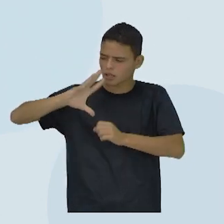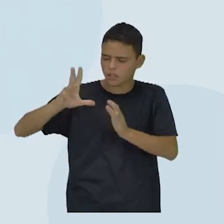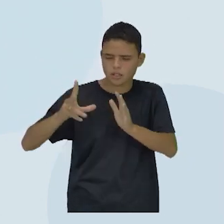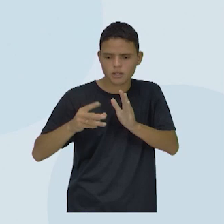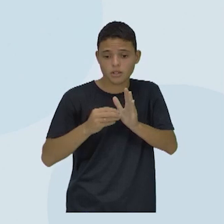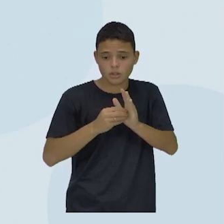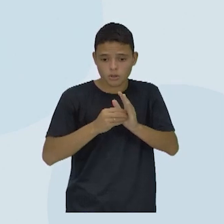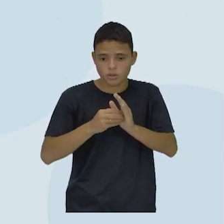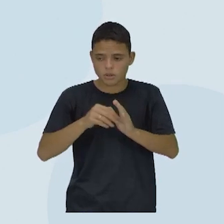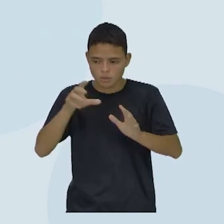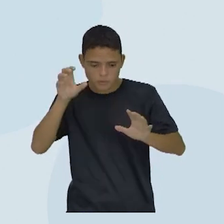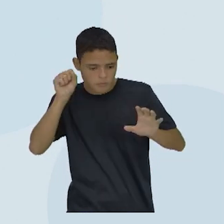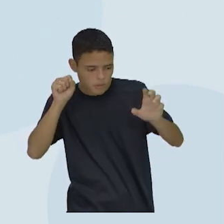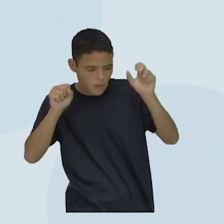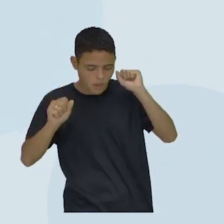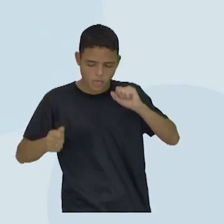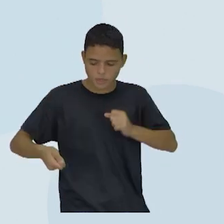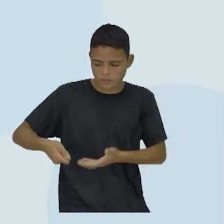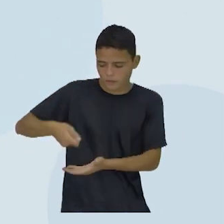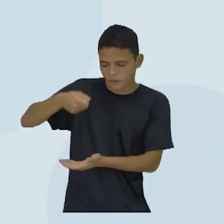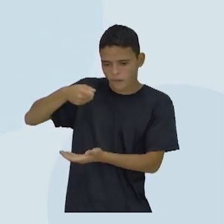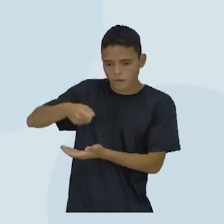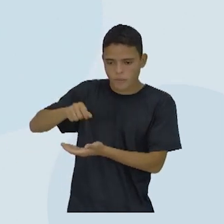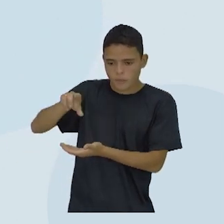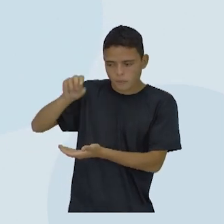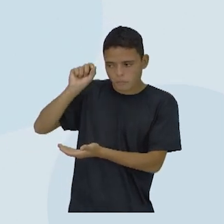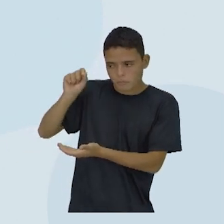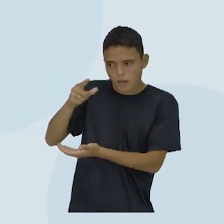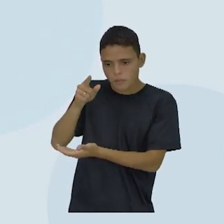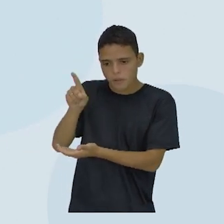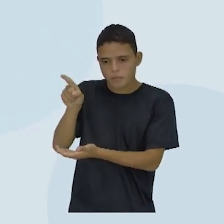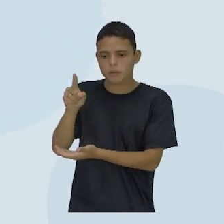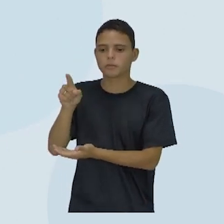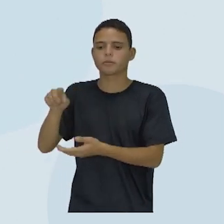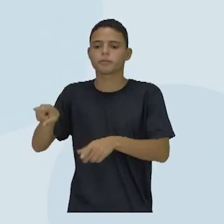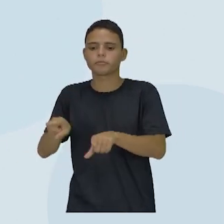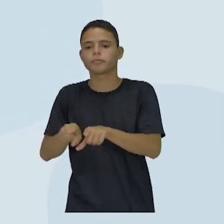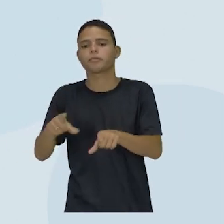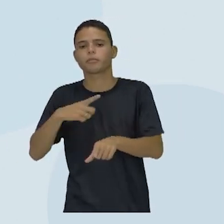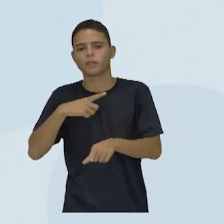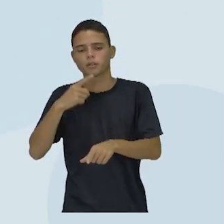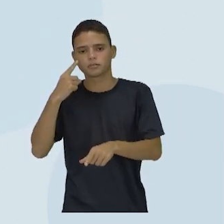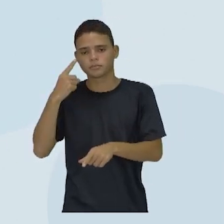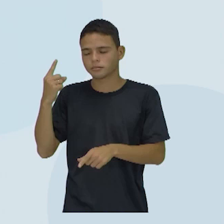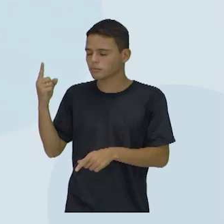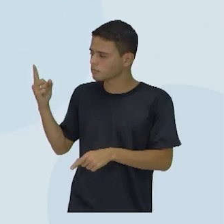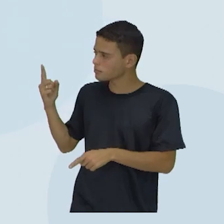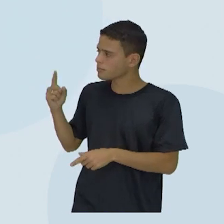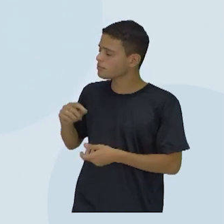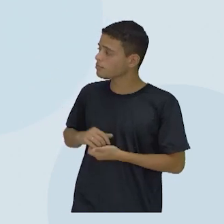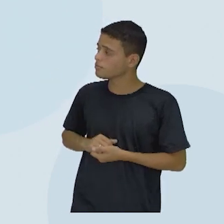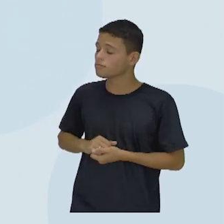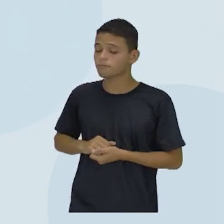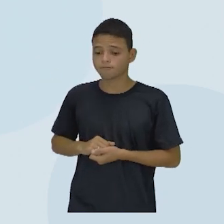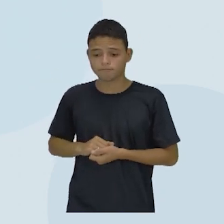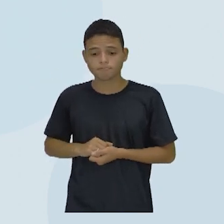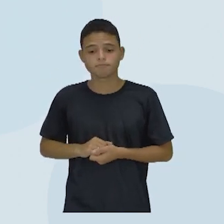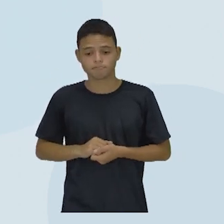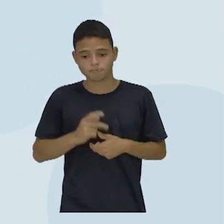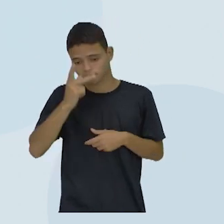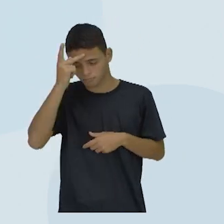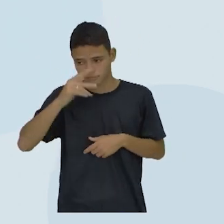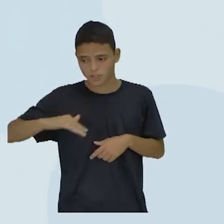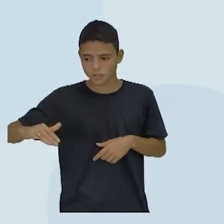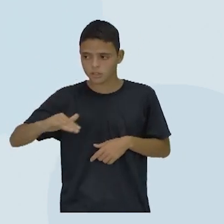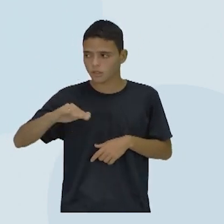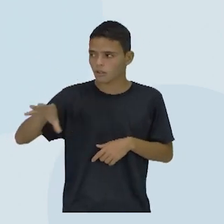temos mais facilidades, que são as tecnologias, os meios digitais, enfim, as mídias. E olha só, para vocês analisarem o contexto, as pessoas ouviram, então